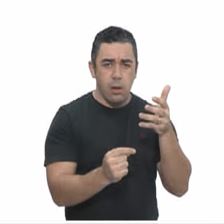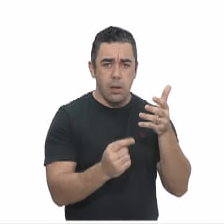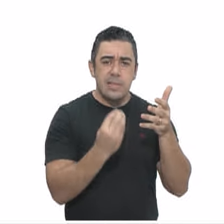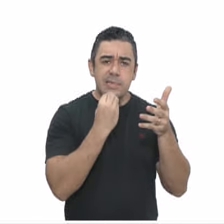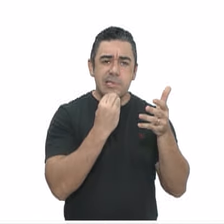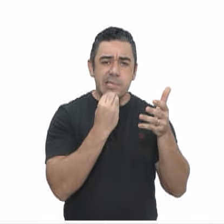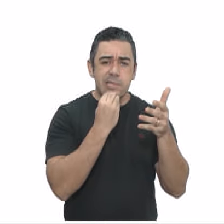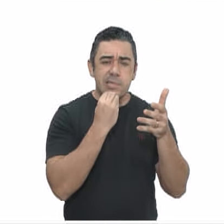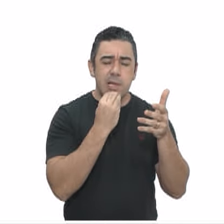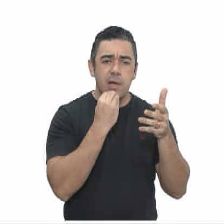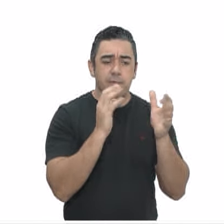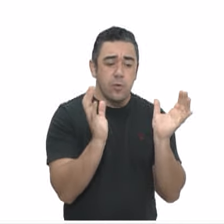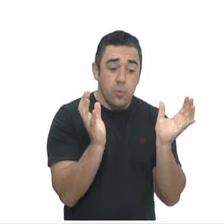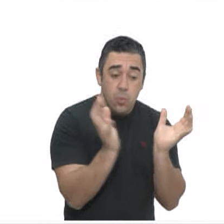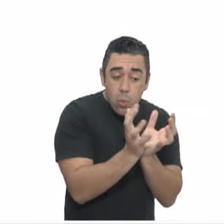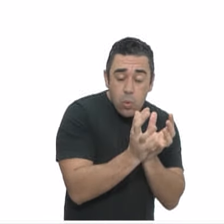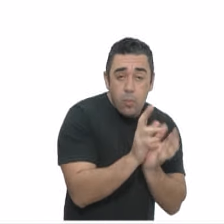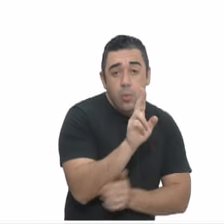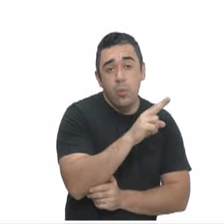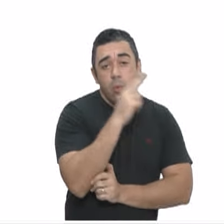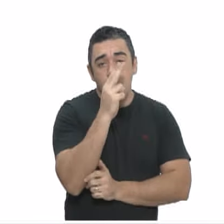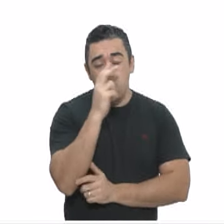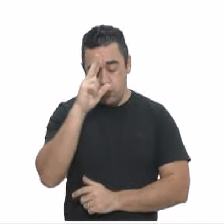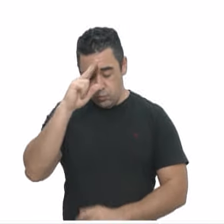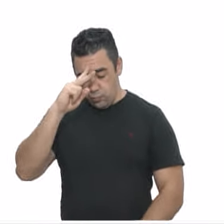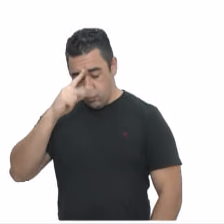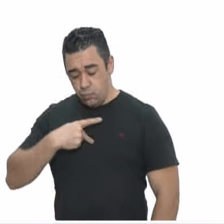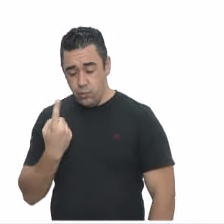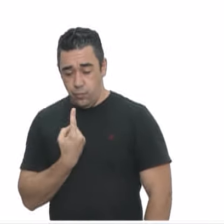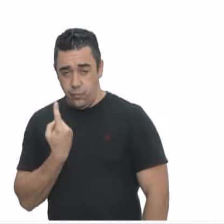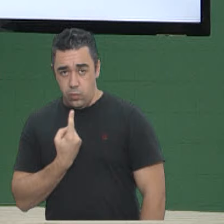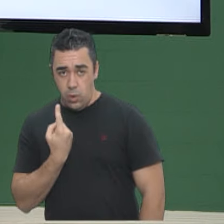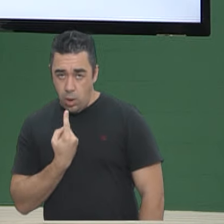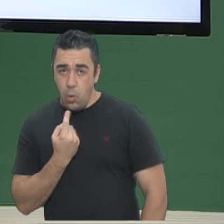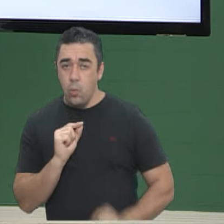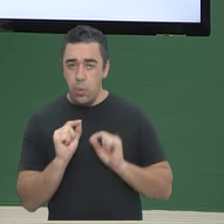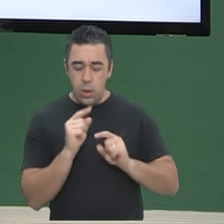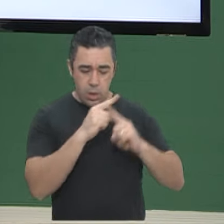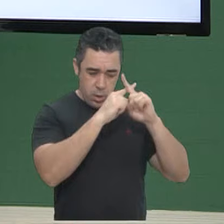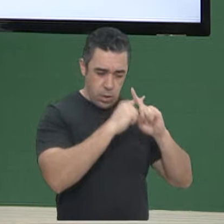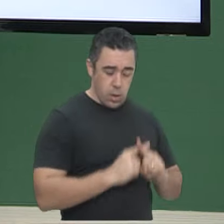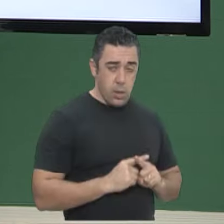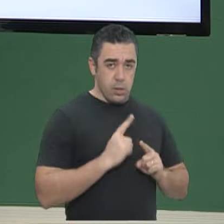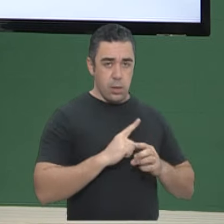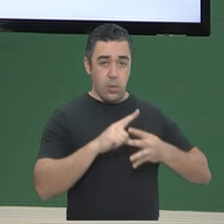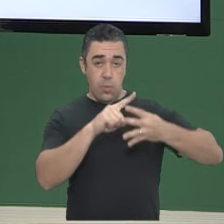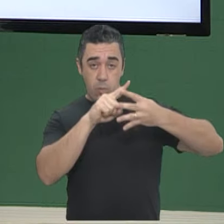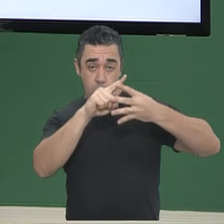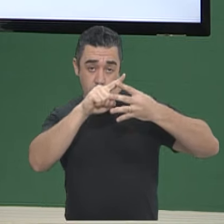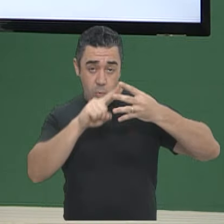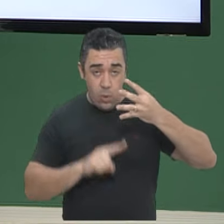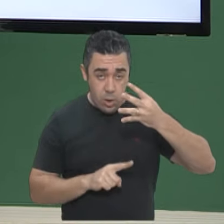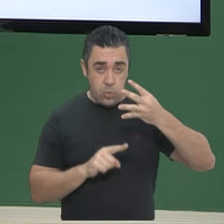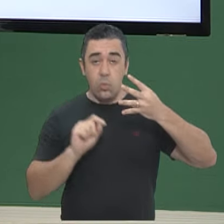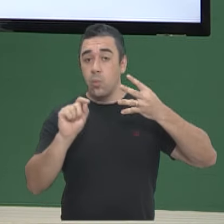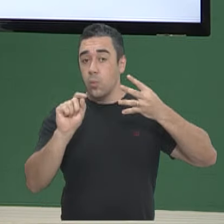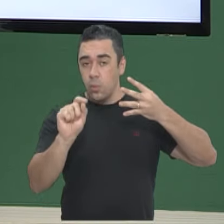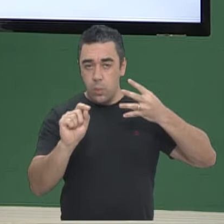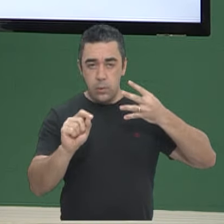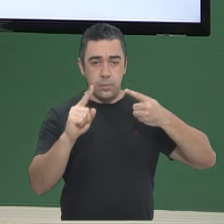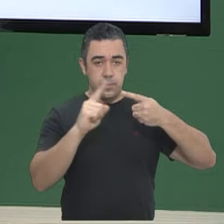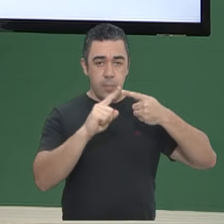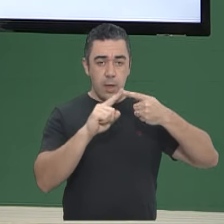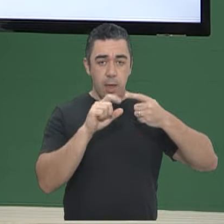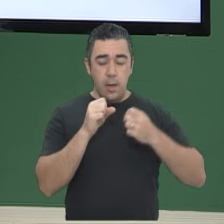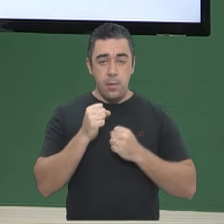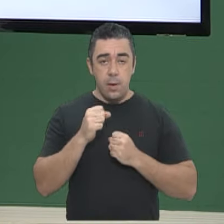ou coletivas que se baseiam em 4 atividades, que são elas: a